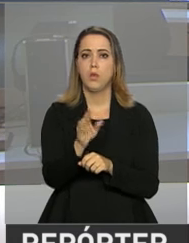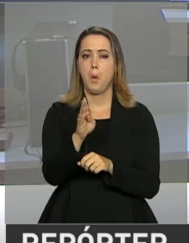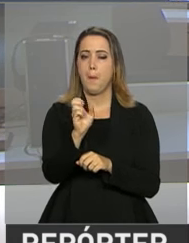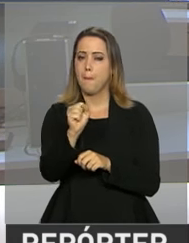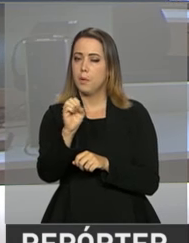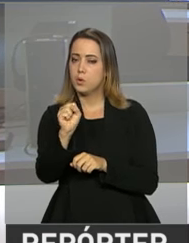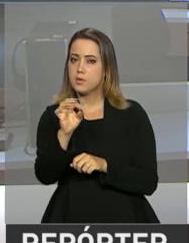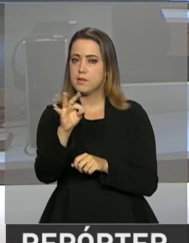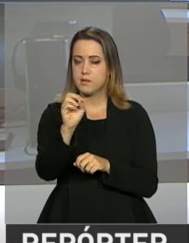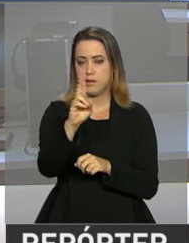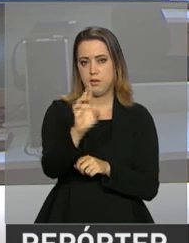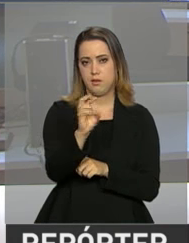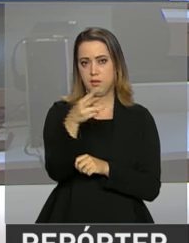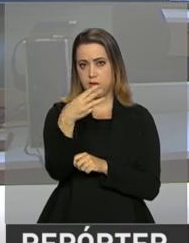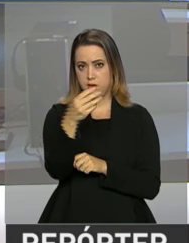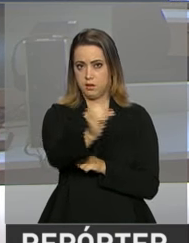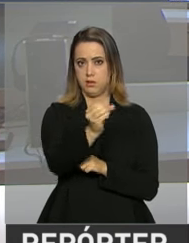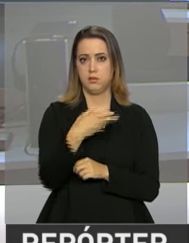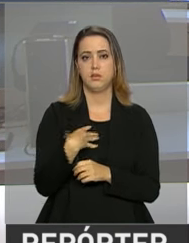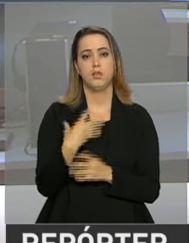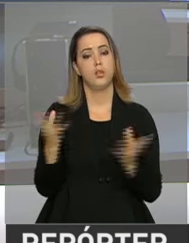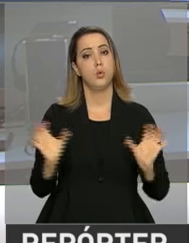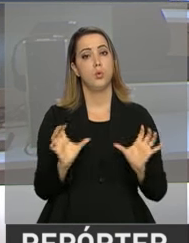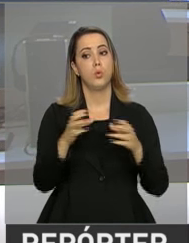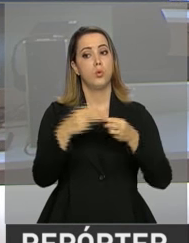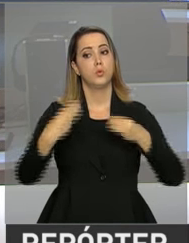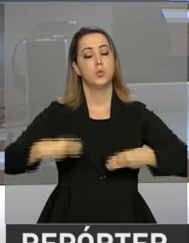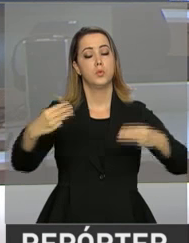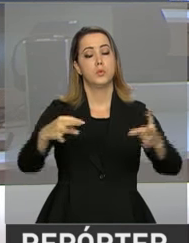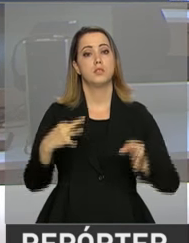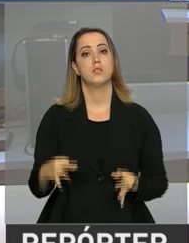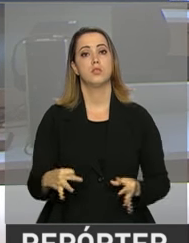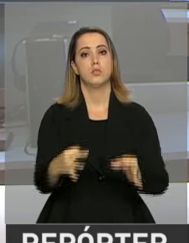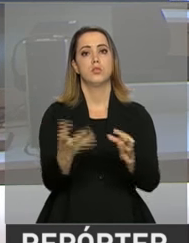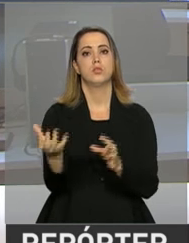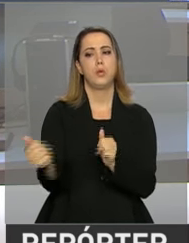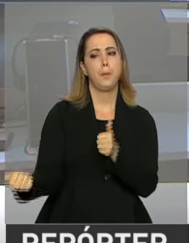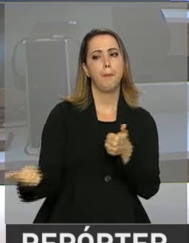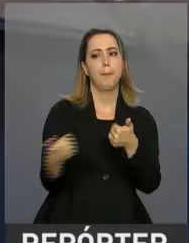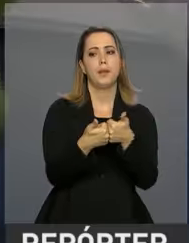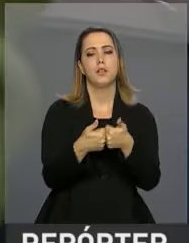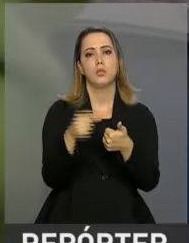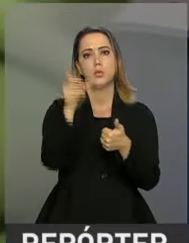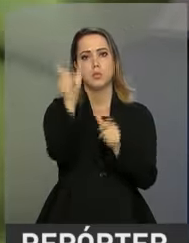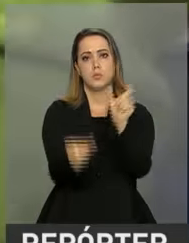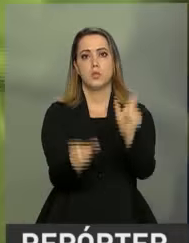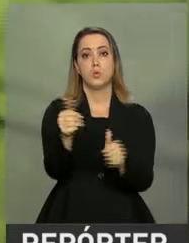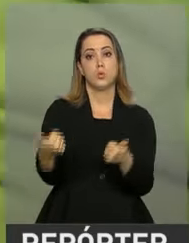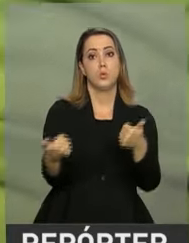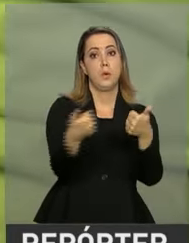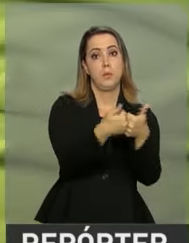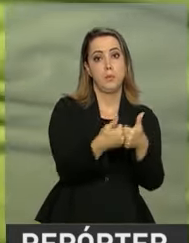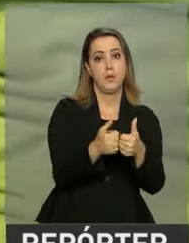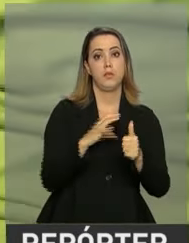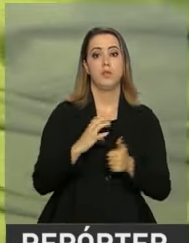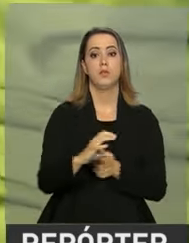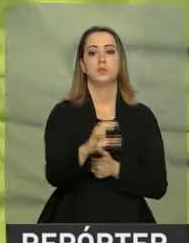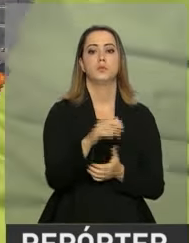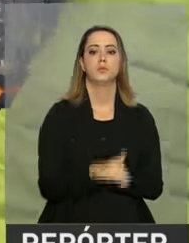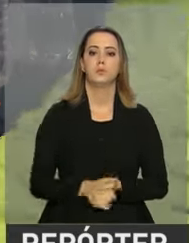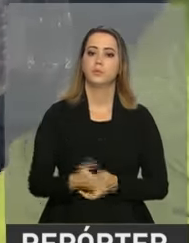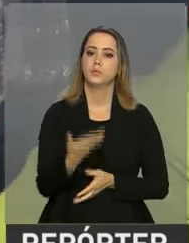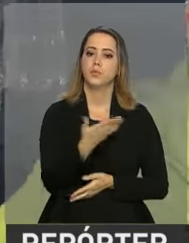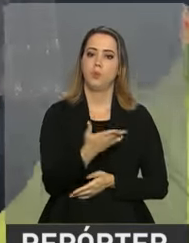Tecnologia, Inovações e Comunicações quer aproximar as pessoas da ciência. Fazer um foguete com